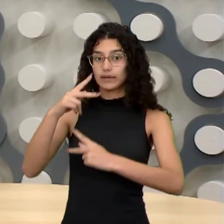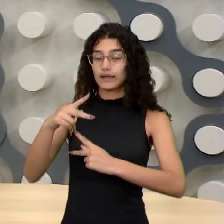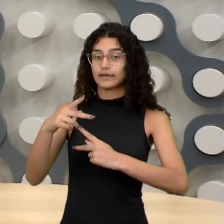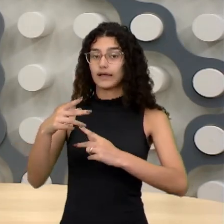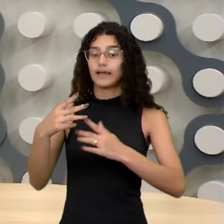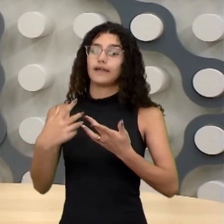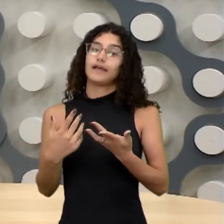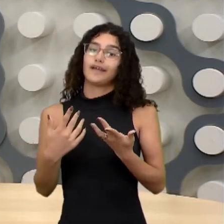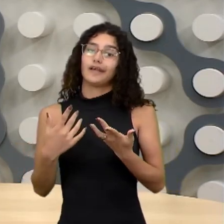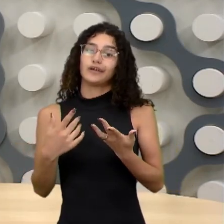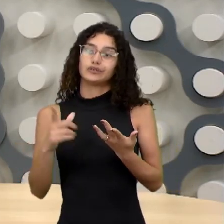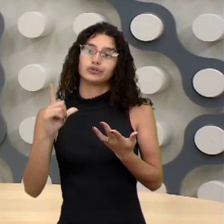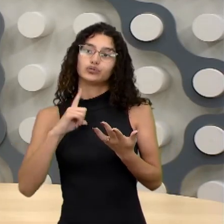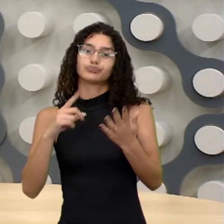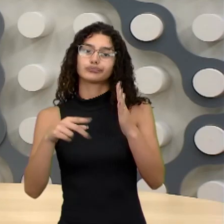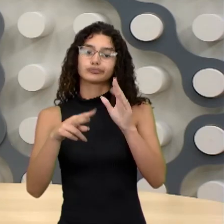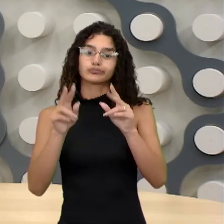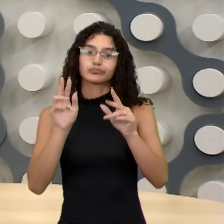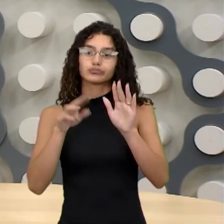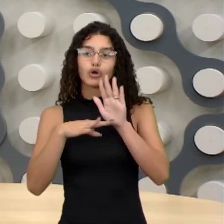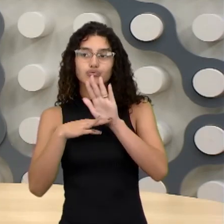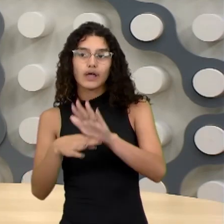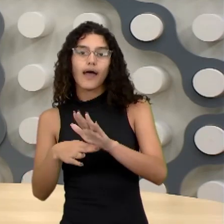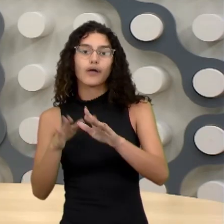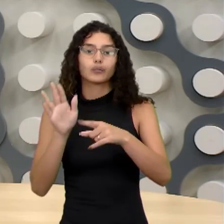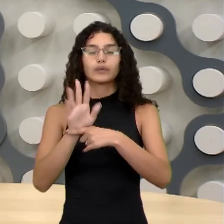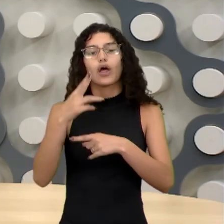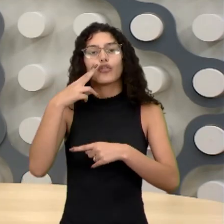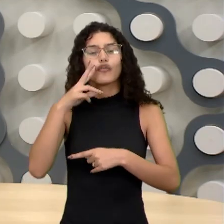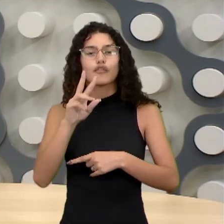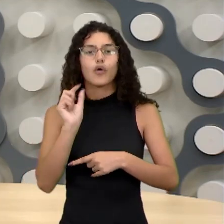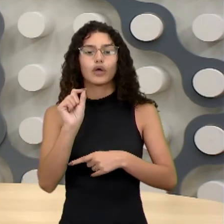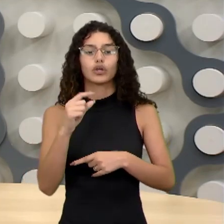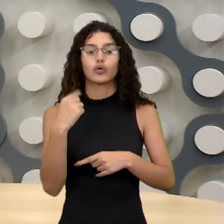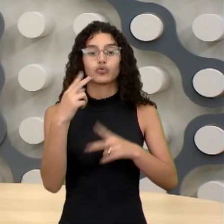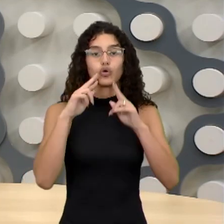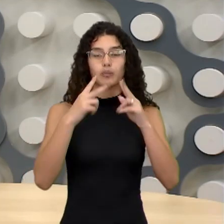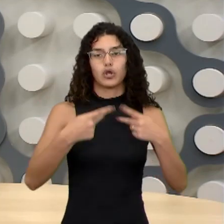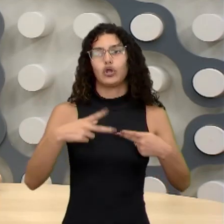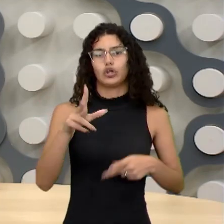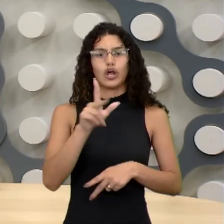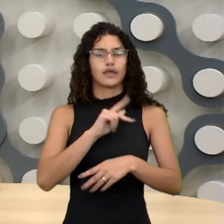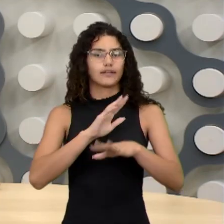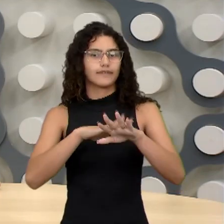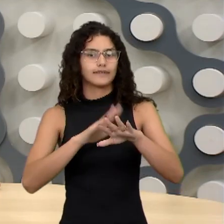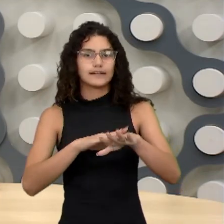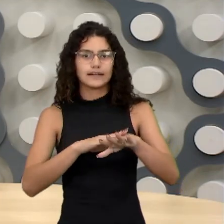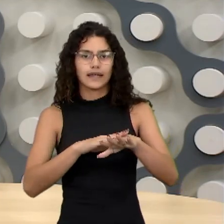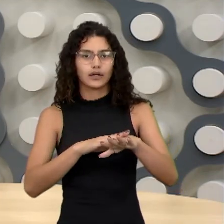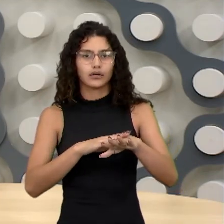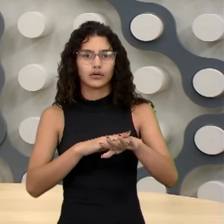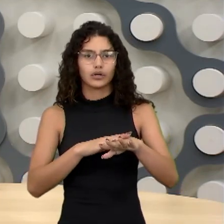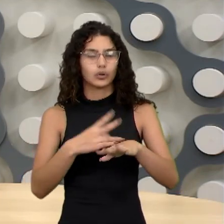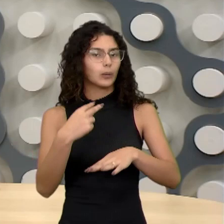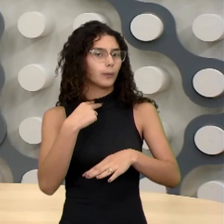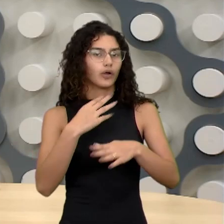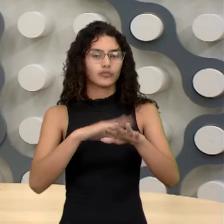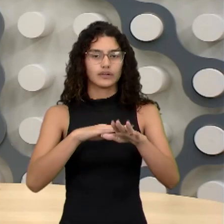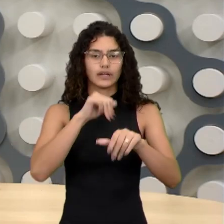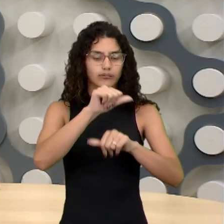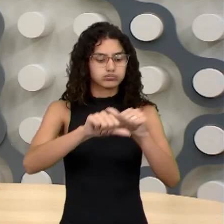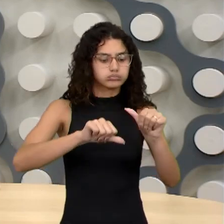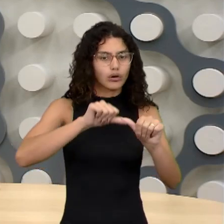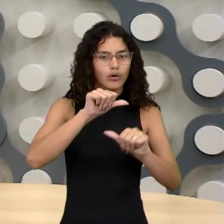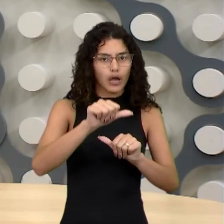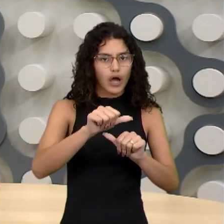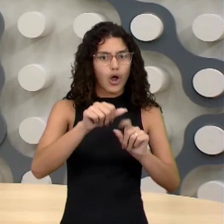você não intervir, assim, você não vê situações que, nossa, o ser humano está fazendo coisas que, né, está modificando